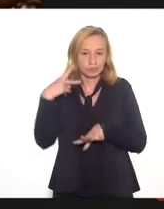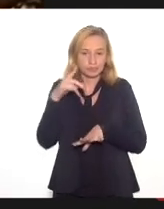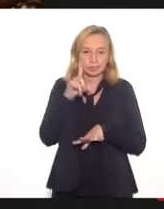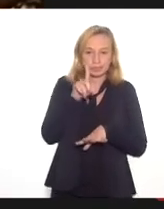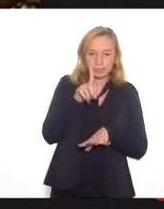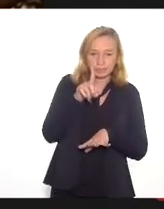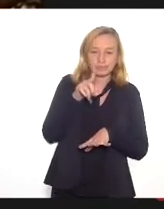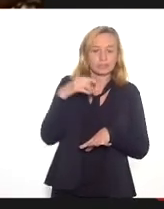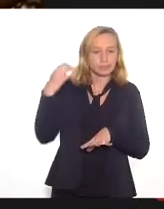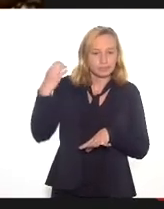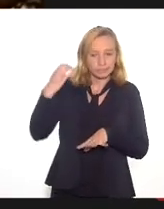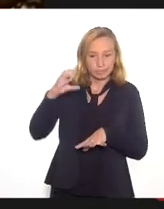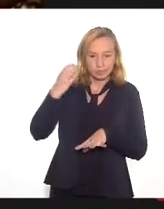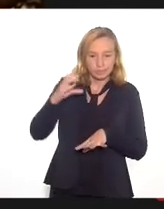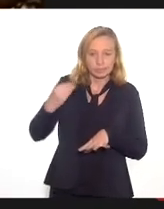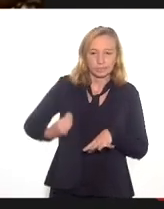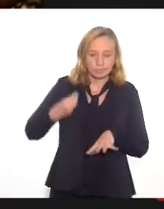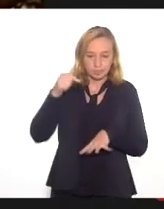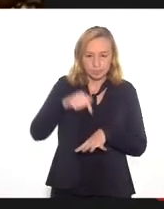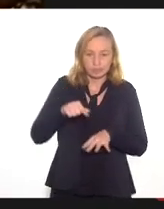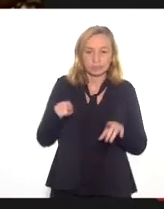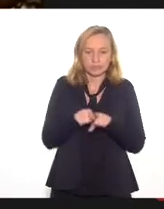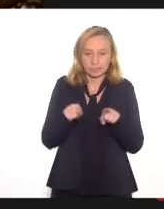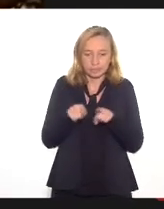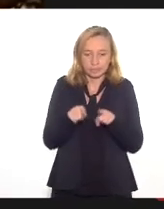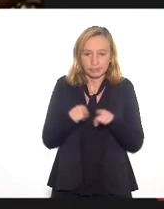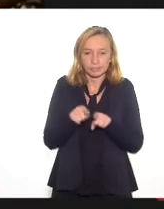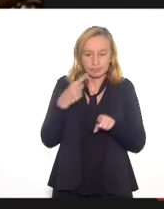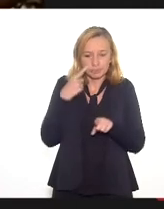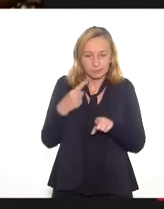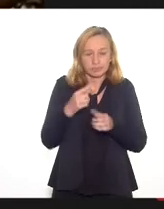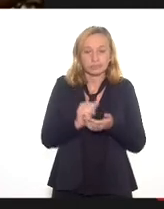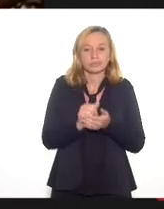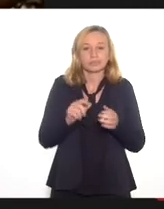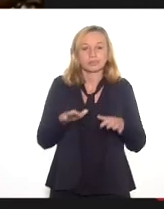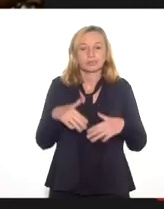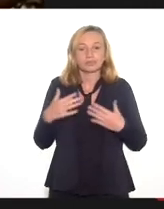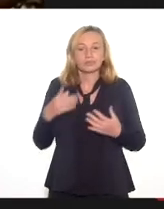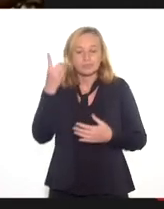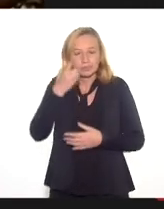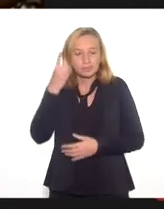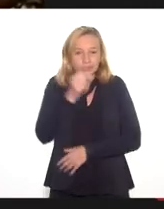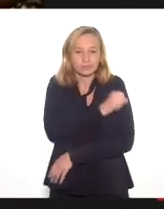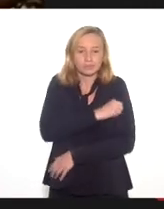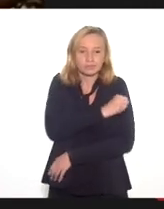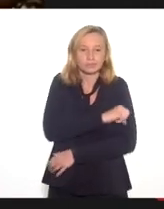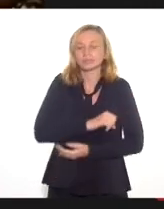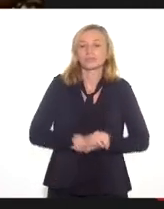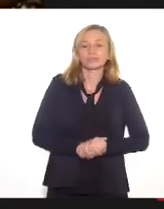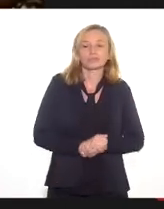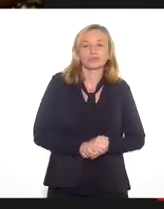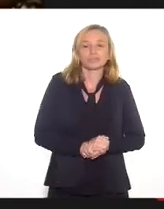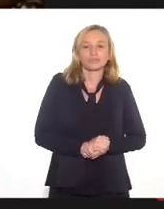Niterói estava aqui conosco também assistindo pois não deputada enfermeira Regiane